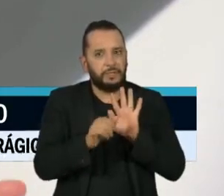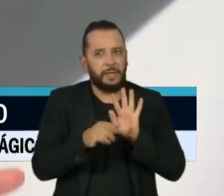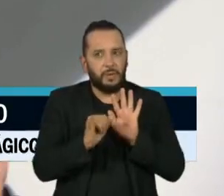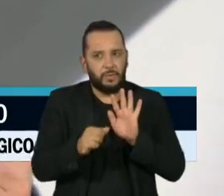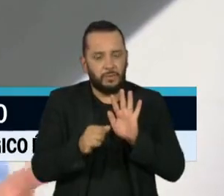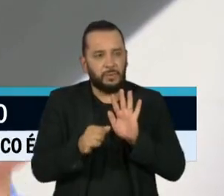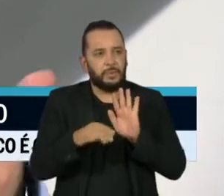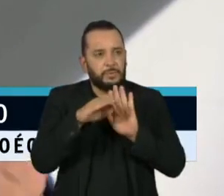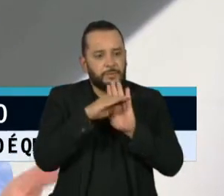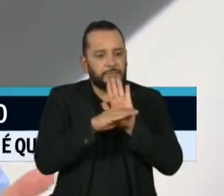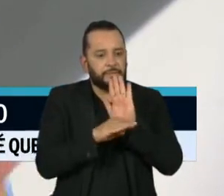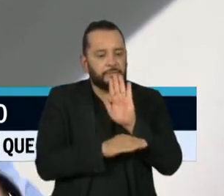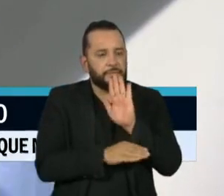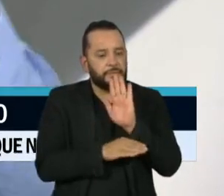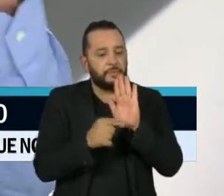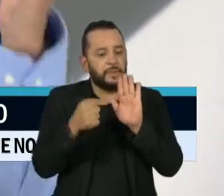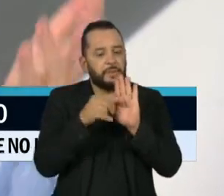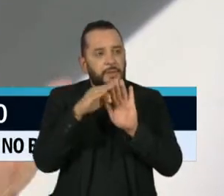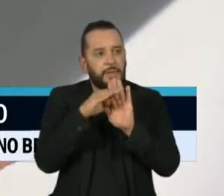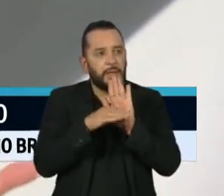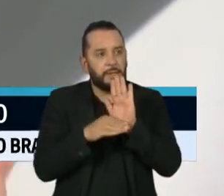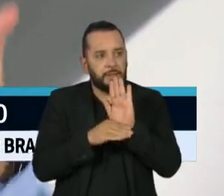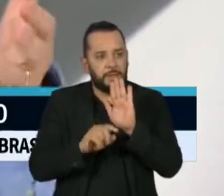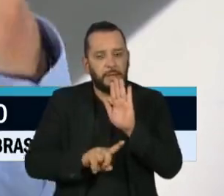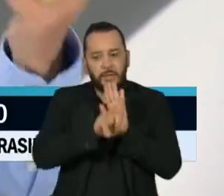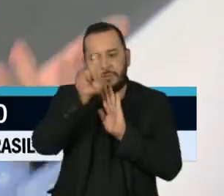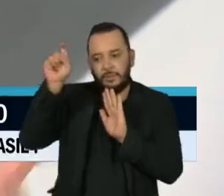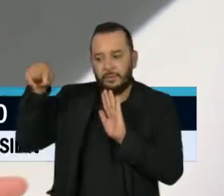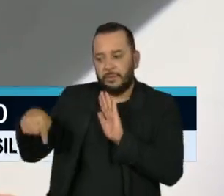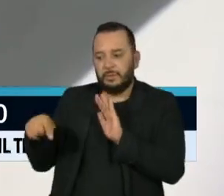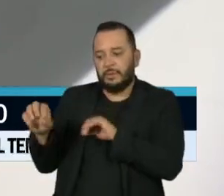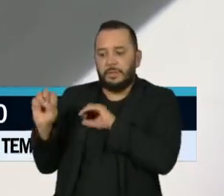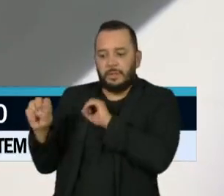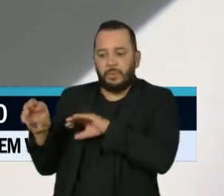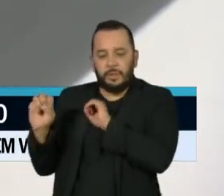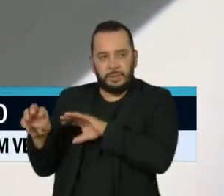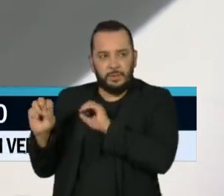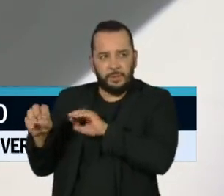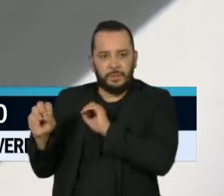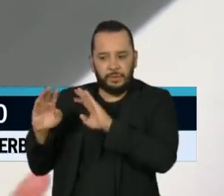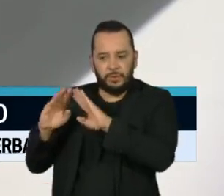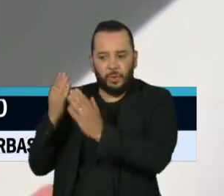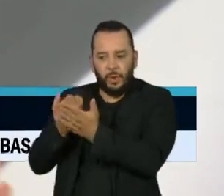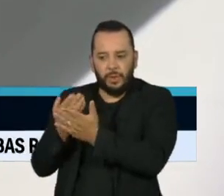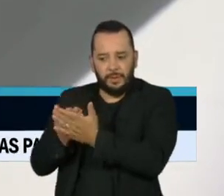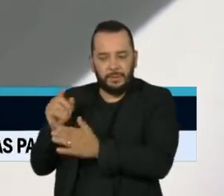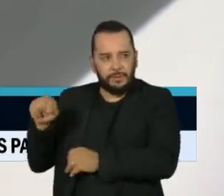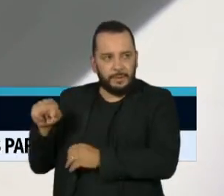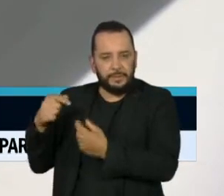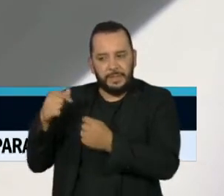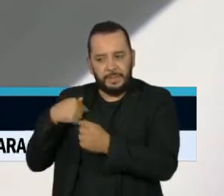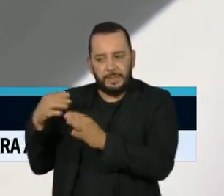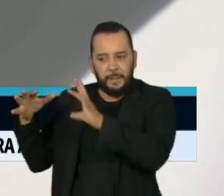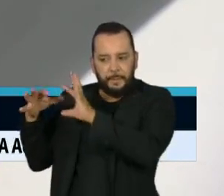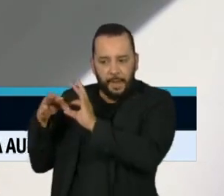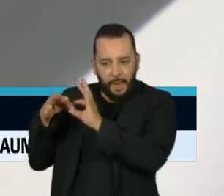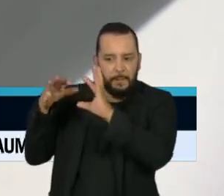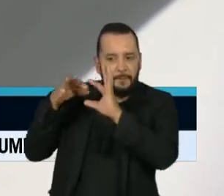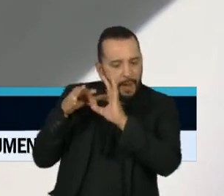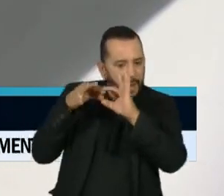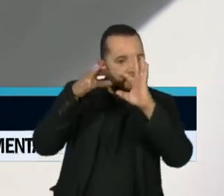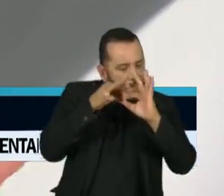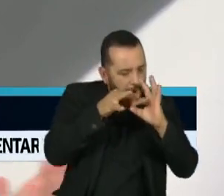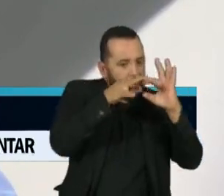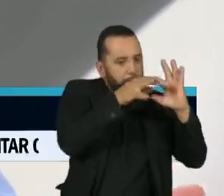o programa do que é ensinado nas diretrizes base brasileiras de ensino. Então, tem que ser coerente com isso e não tem que